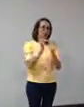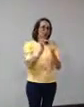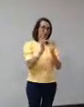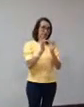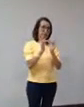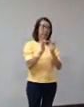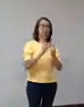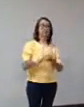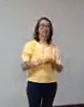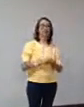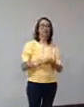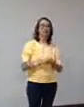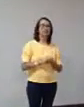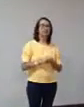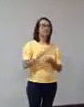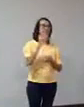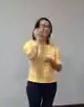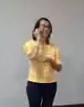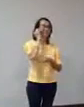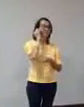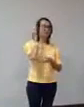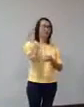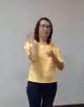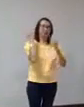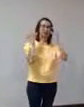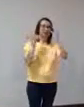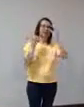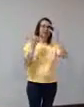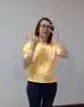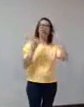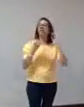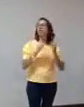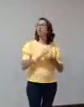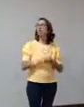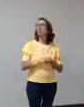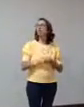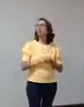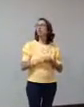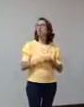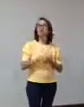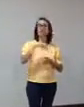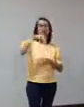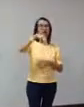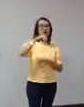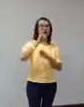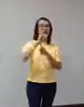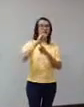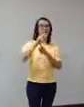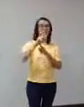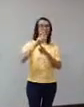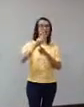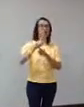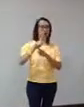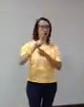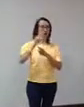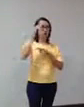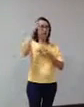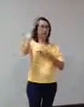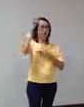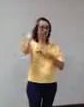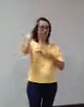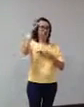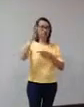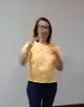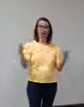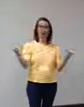tentando, e às vezes não tem sucesso, com o Michel Frey, o filósofo maravilhoso